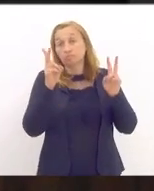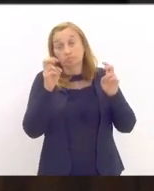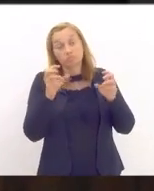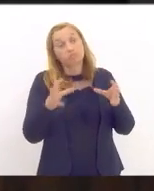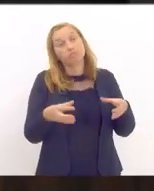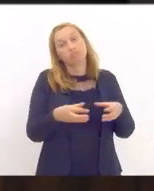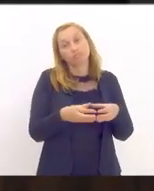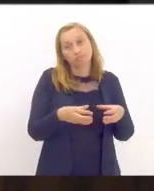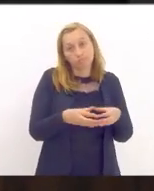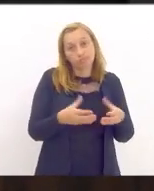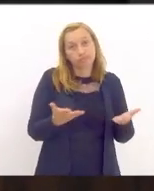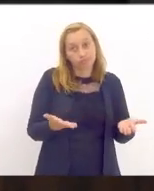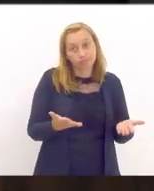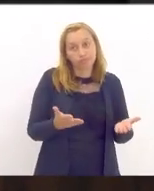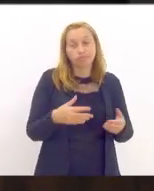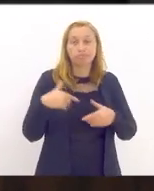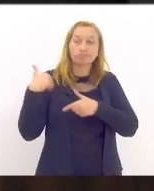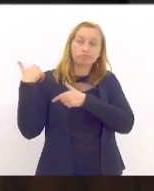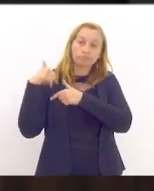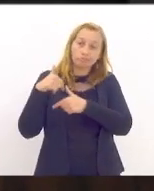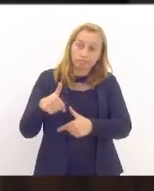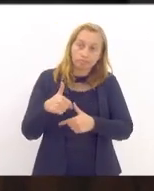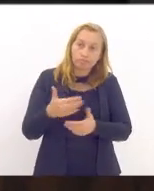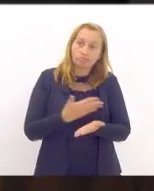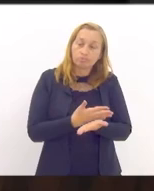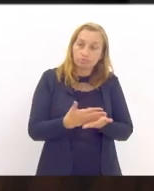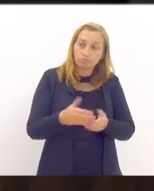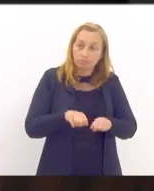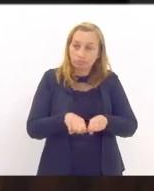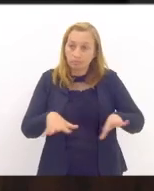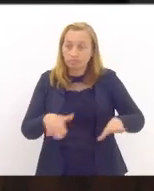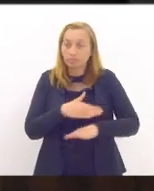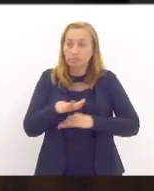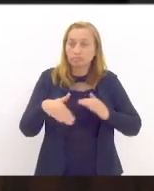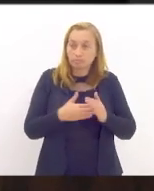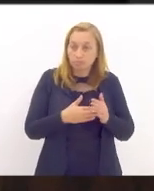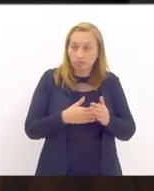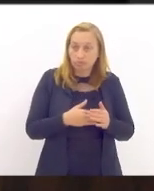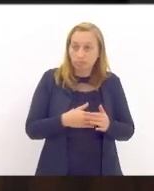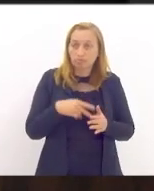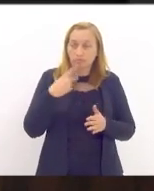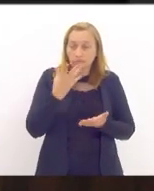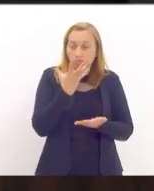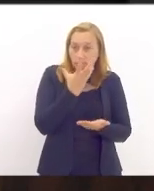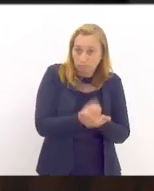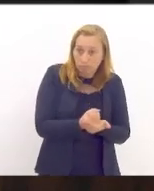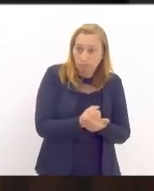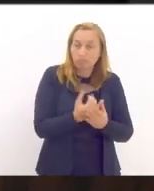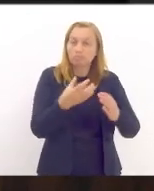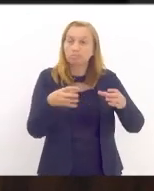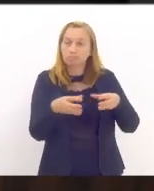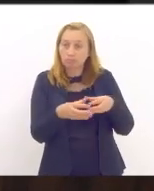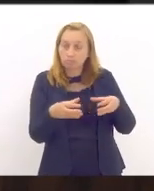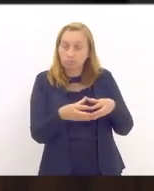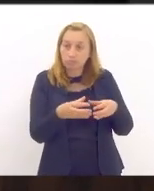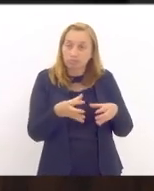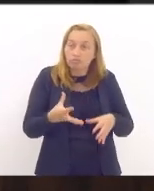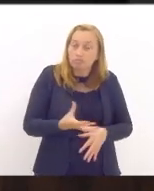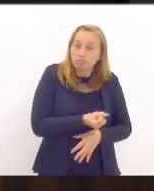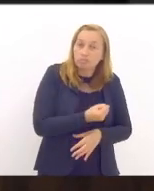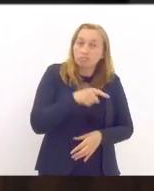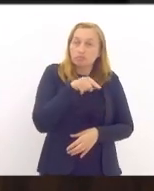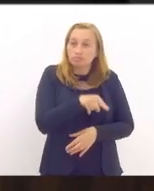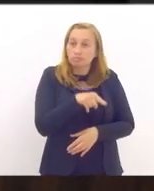os grupos é tradição desde o início da pandemia todos os pareceres está no grupo é tradição salvo quando